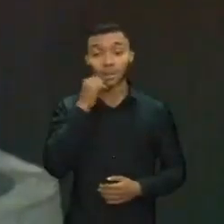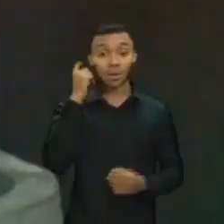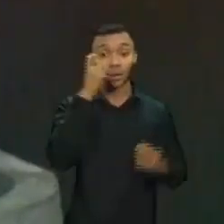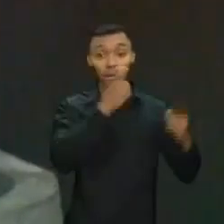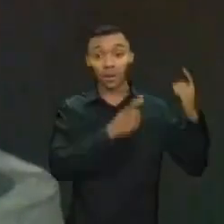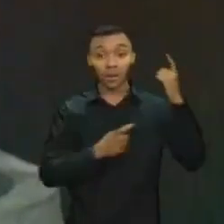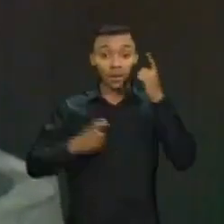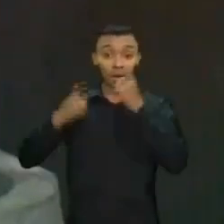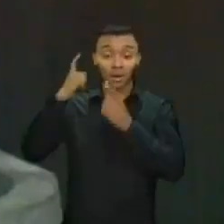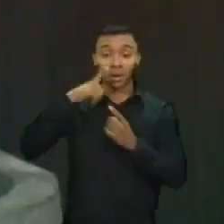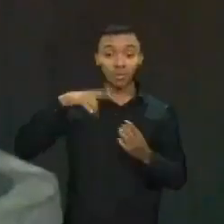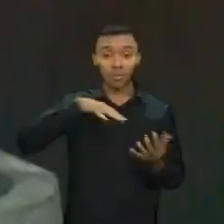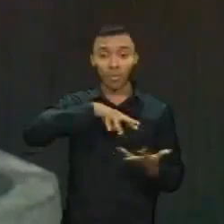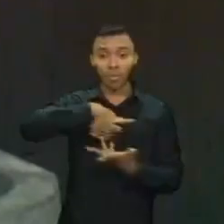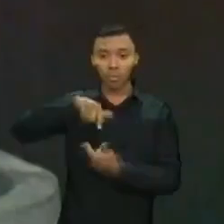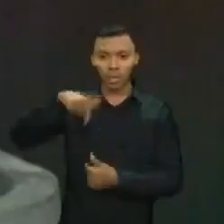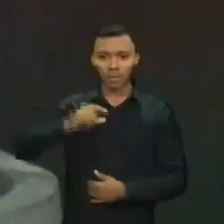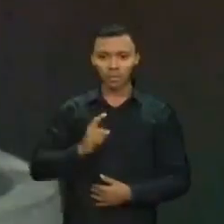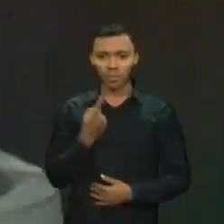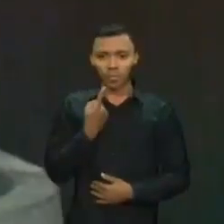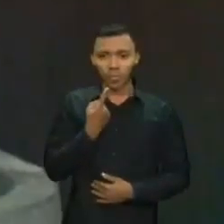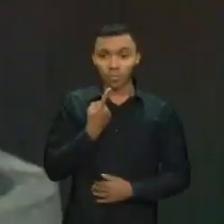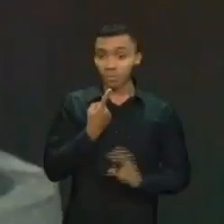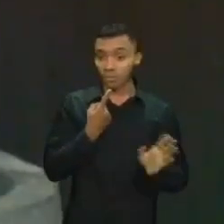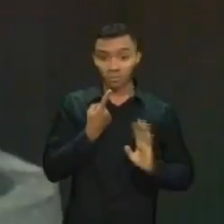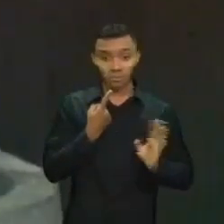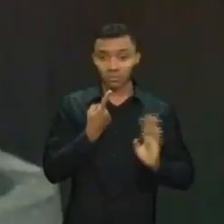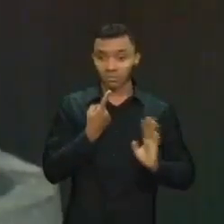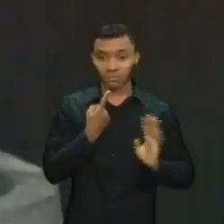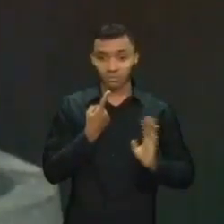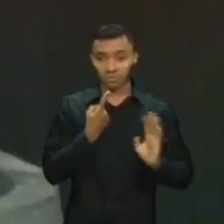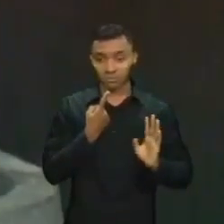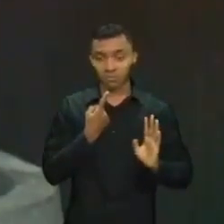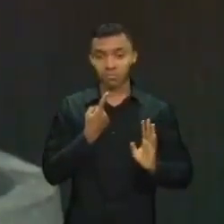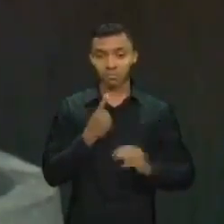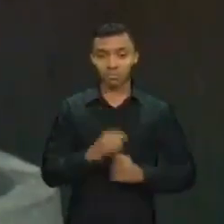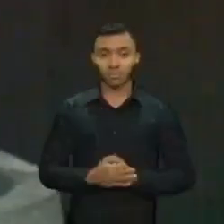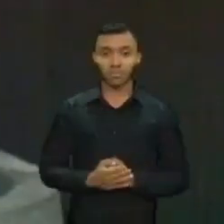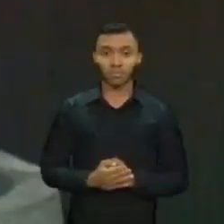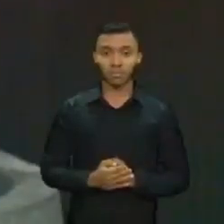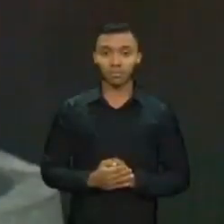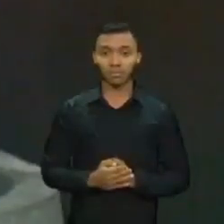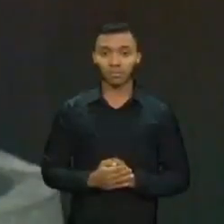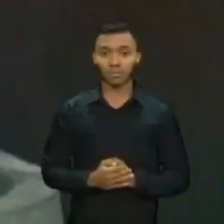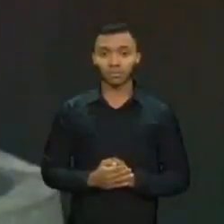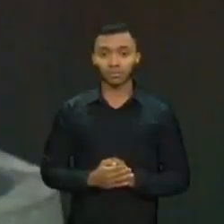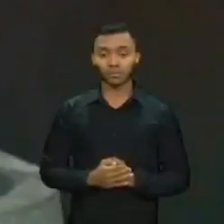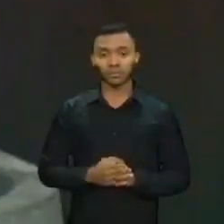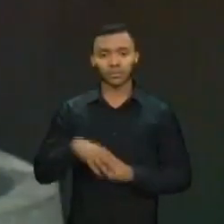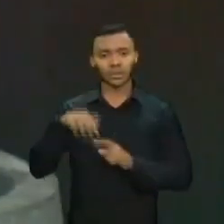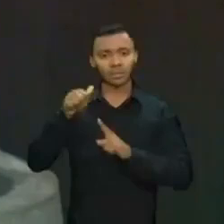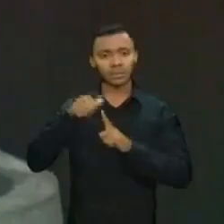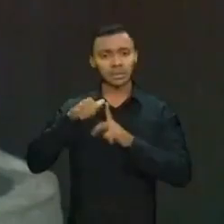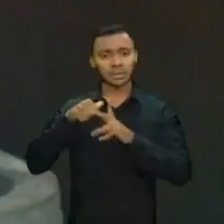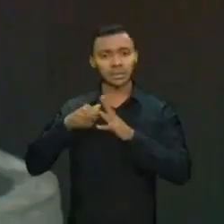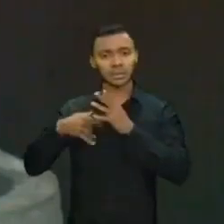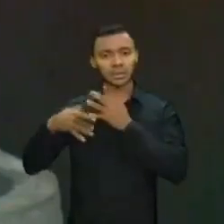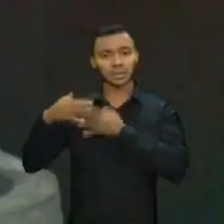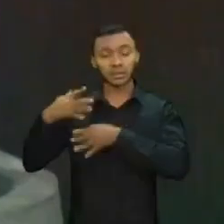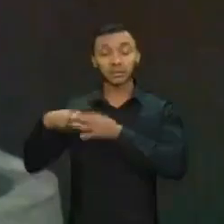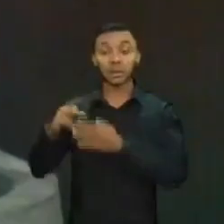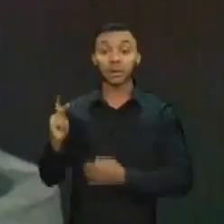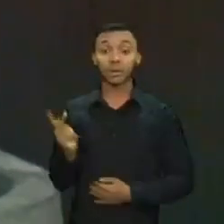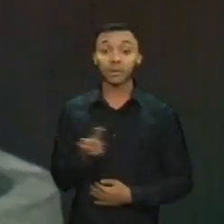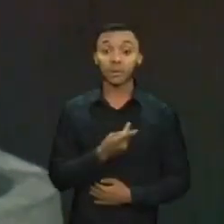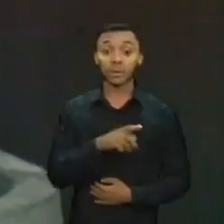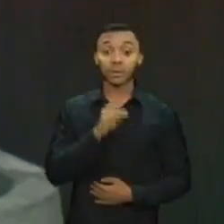só aqui. Não só aqui. O que foi que aconteceu nos últimos meses, em especial? Houve uma